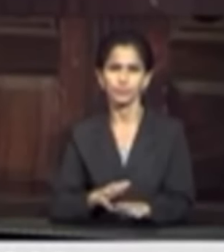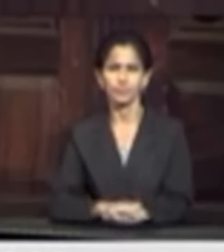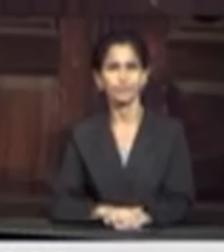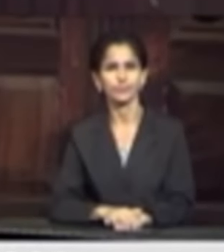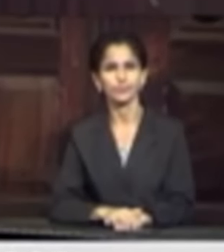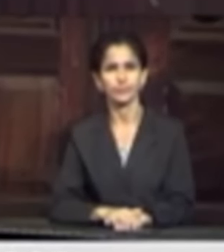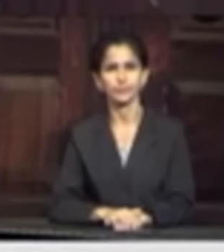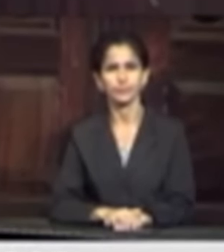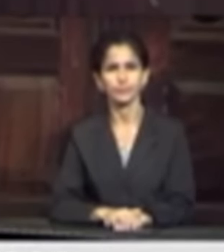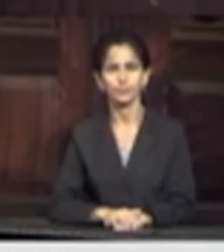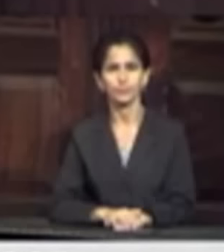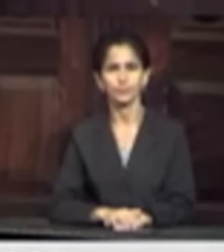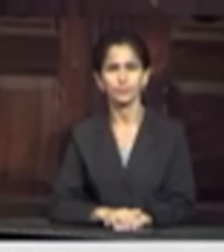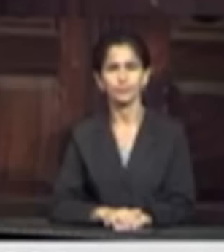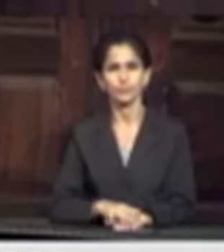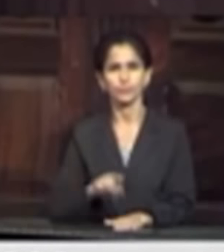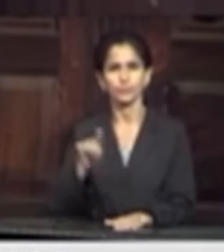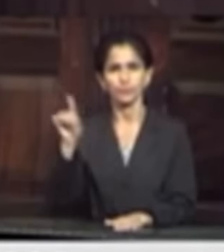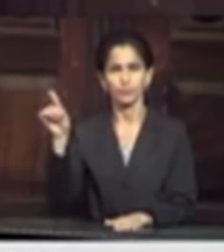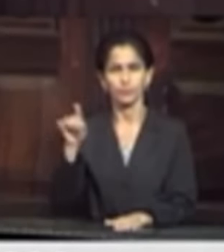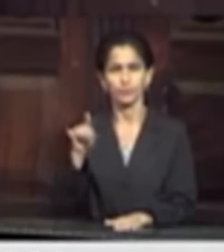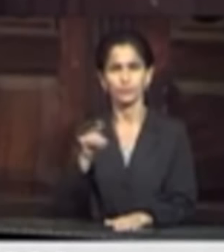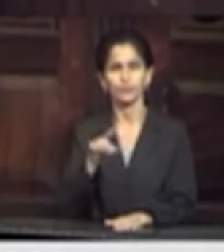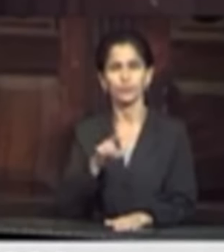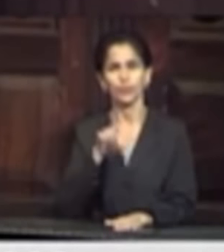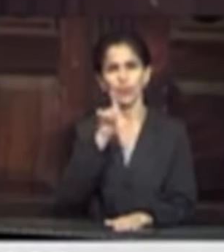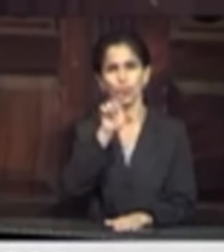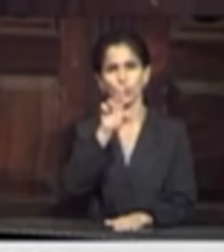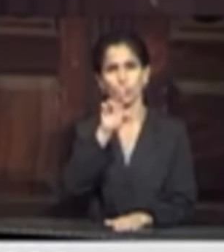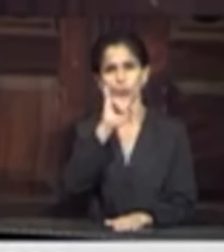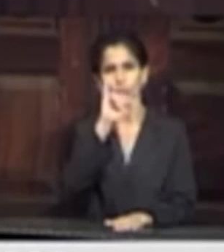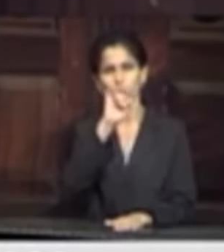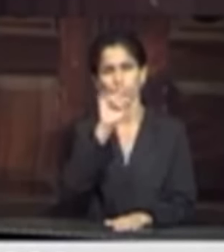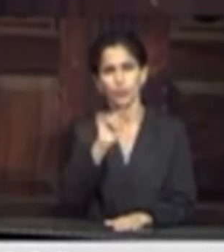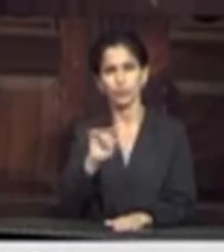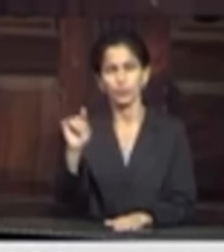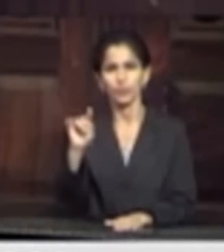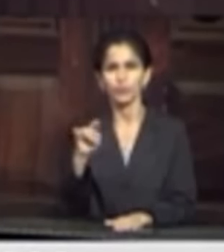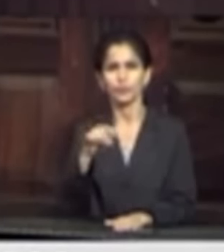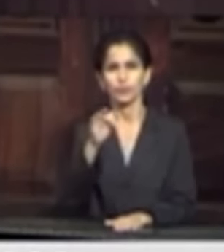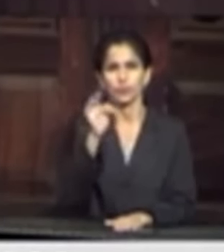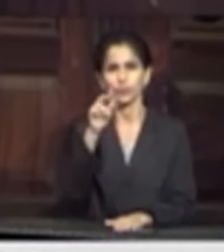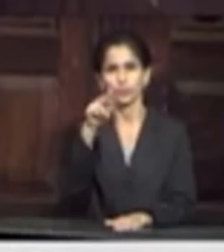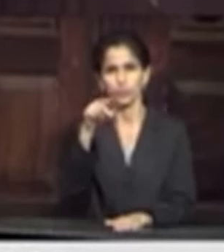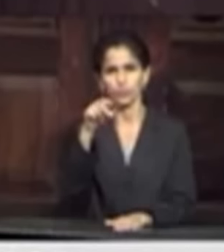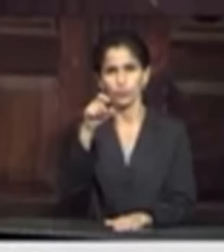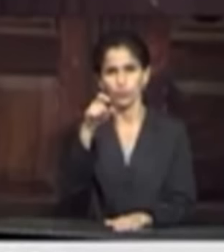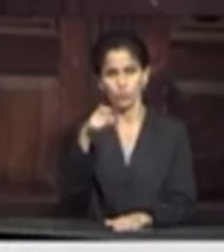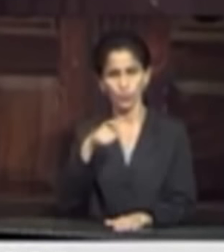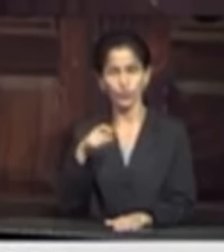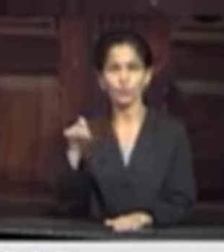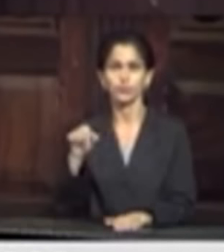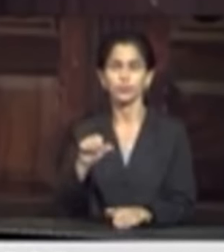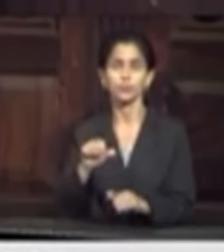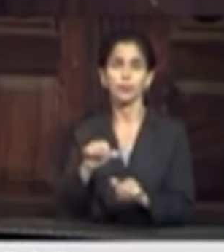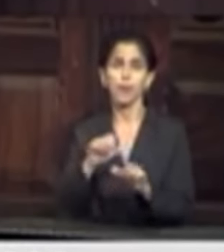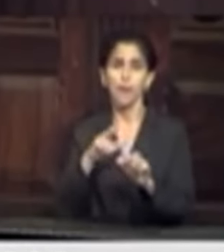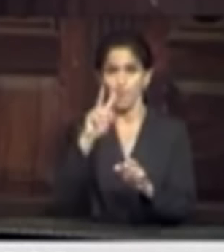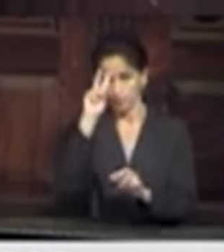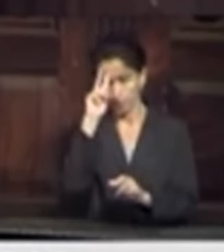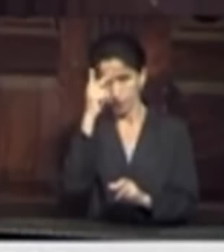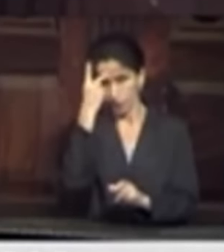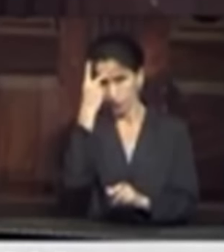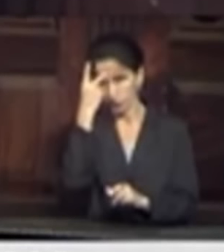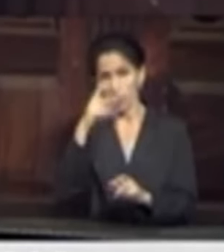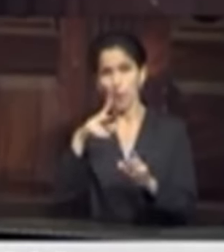dicionário. O doutor Luiz Foda-se está virando as costas para rasgando